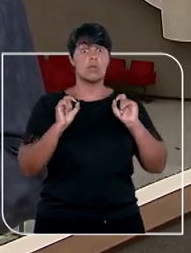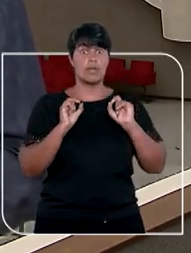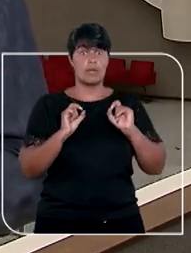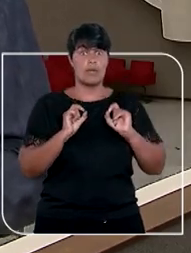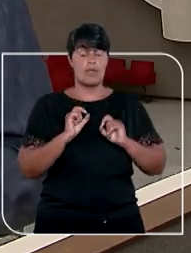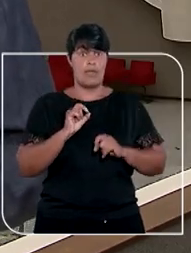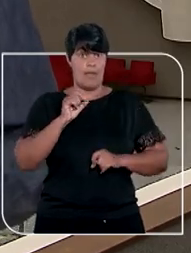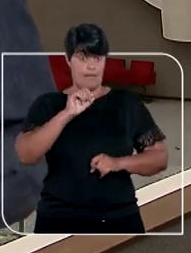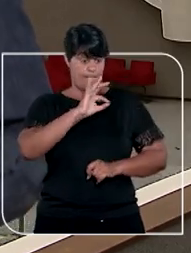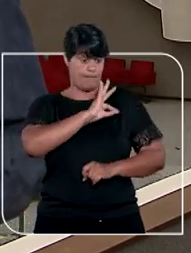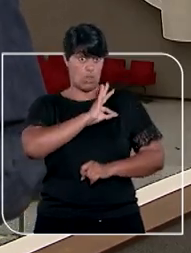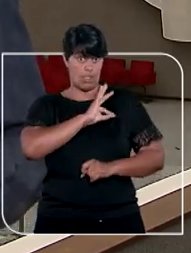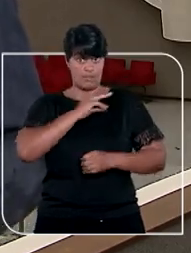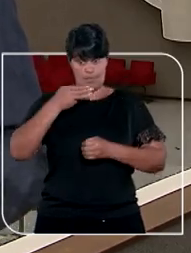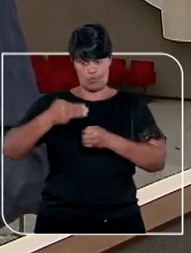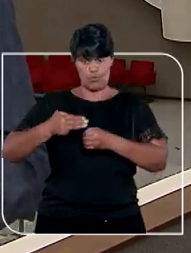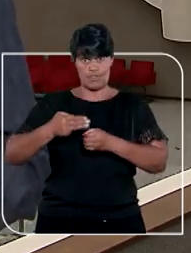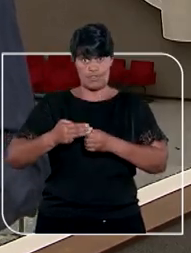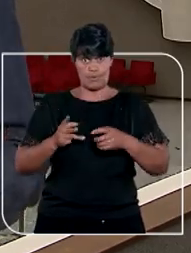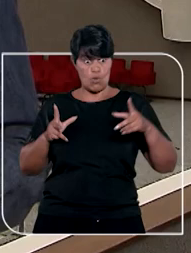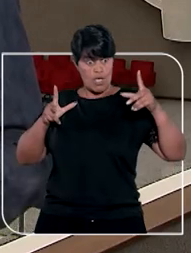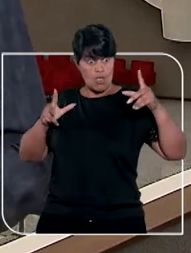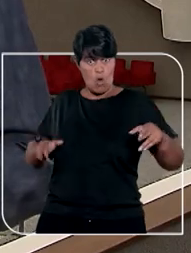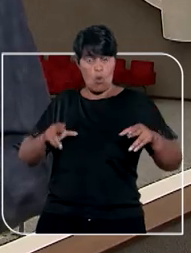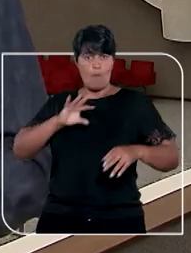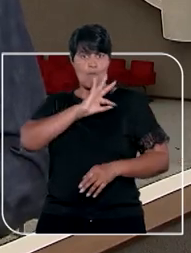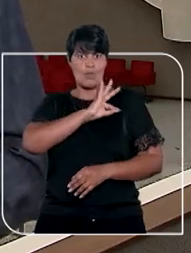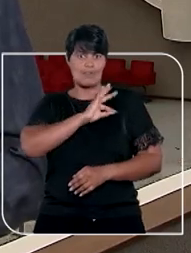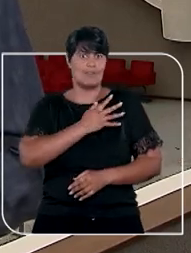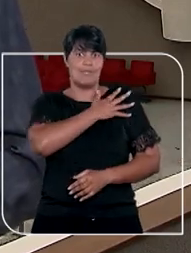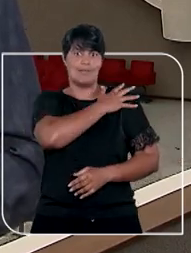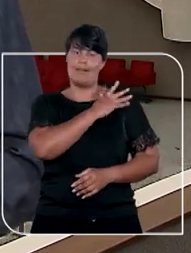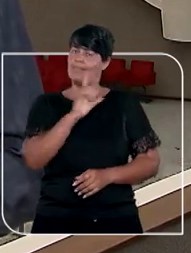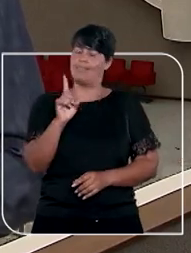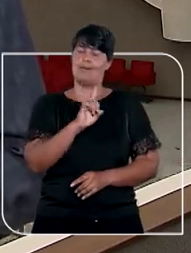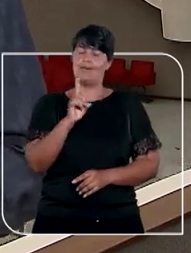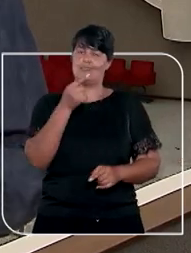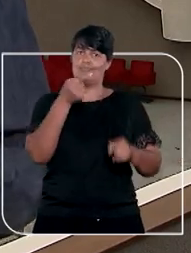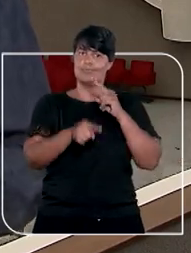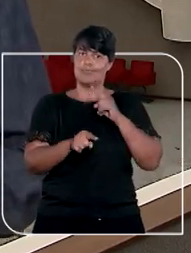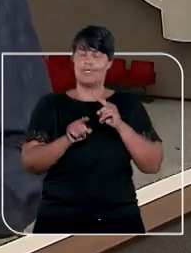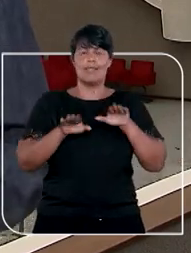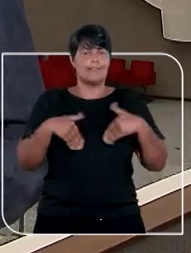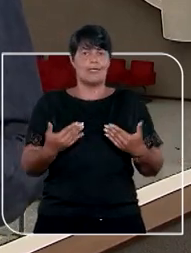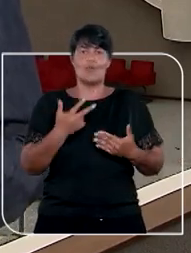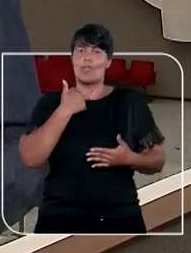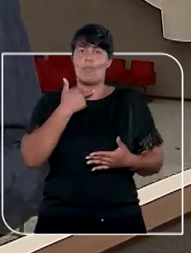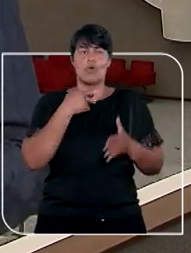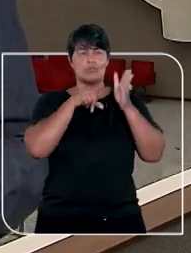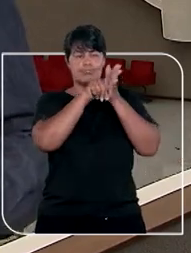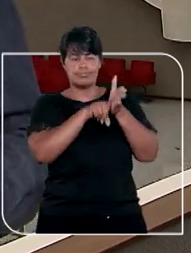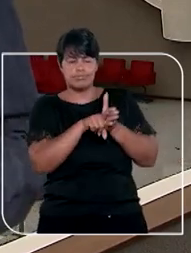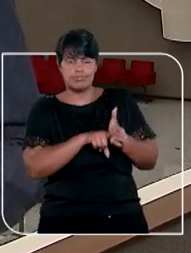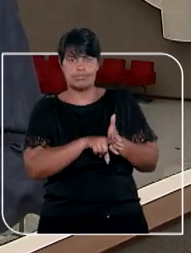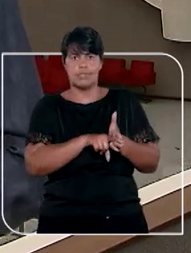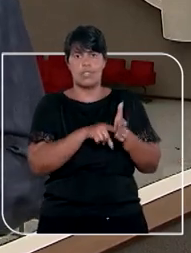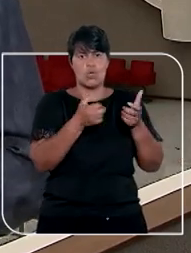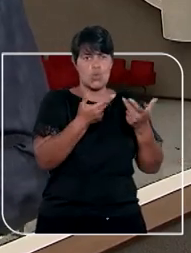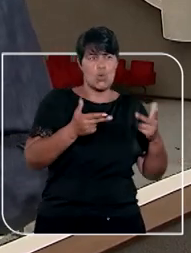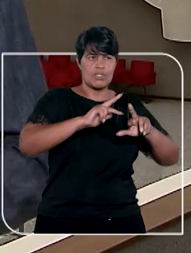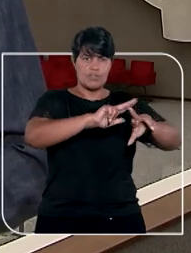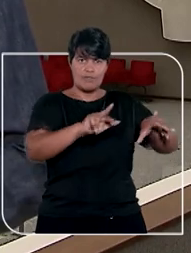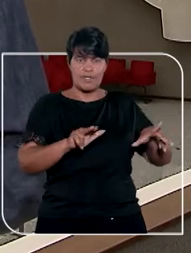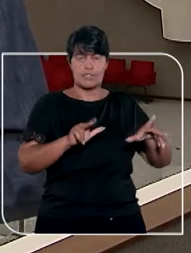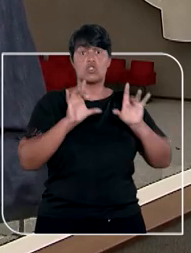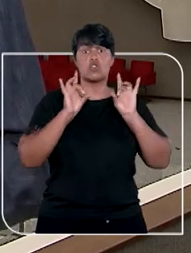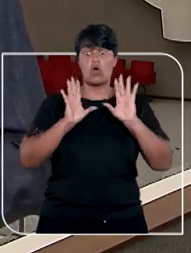Guarda Municipal não possui as atribuições típicas de polícia. Sendo assim, não pode, por exemplo, investigar suspeitos